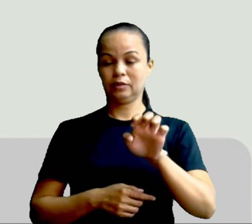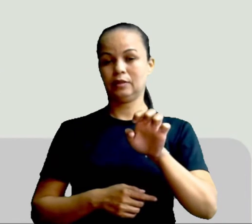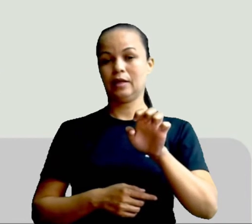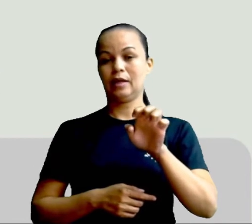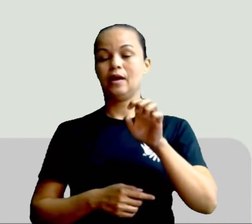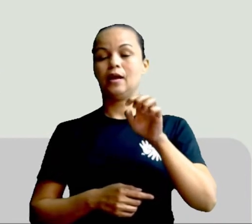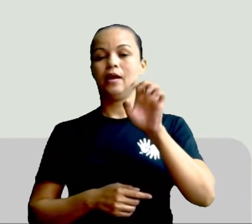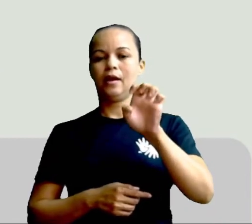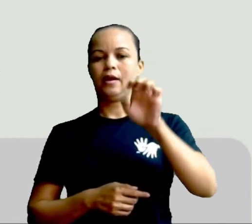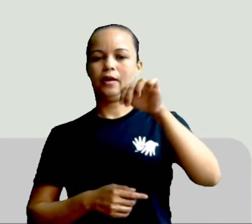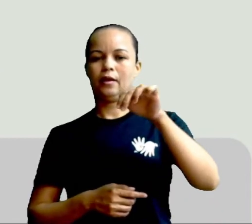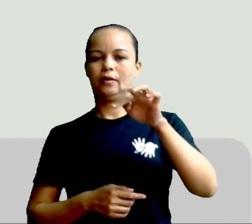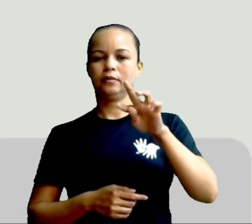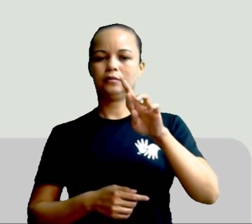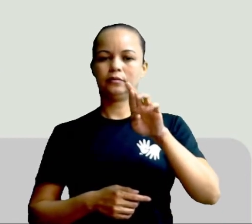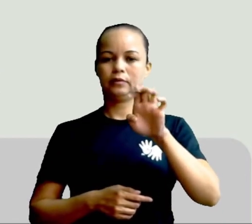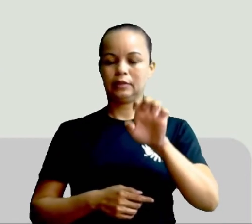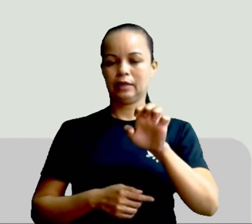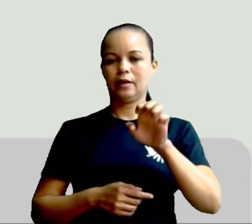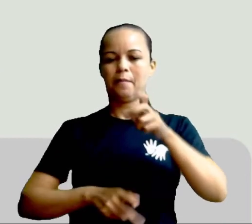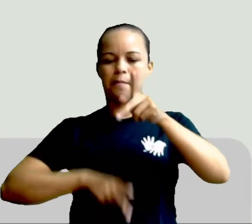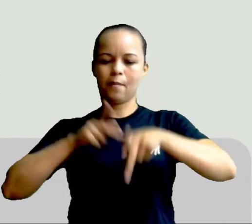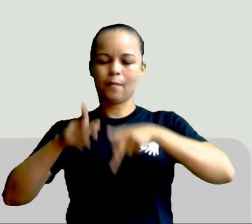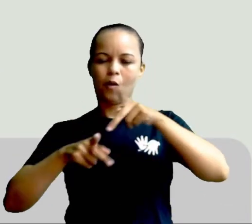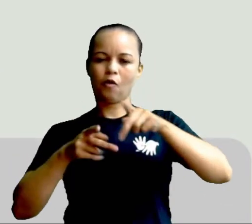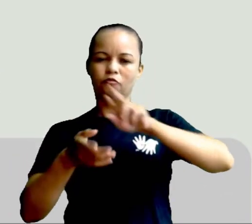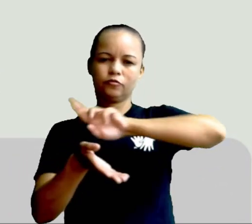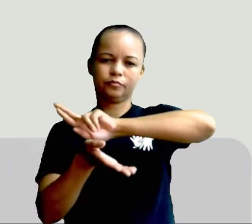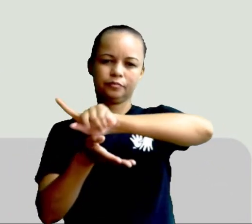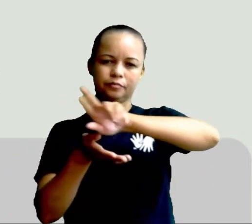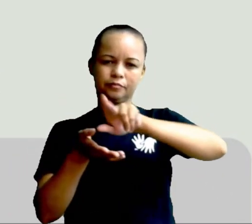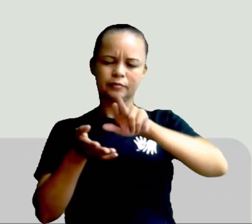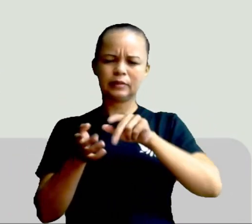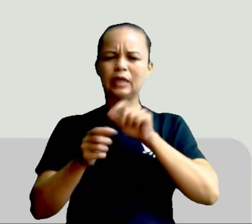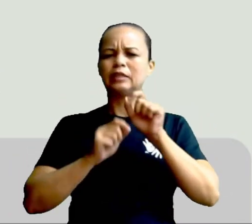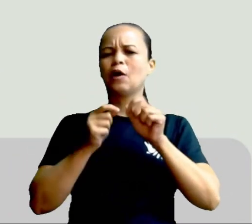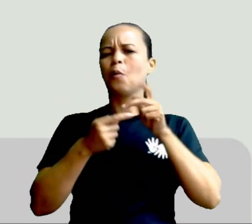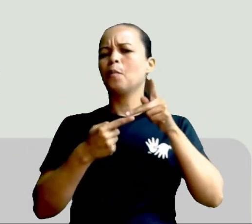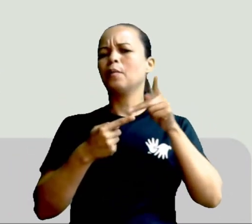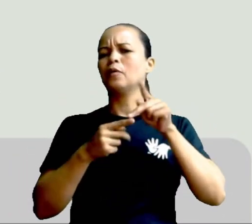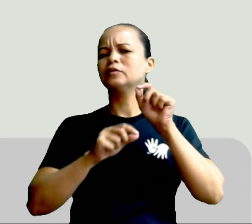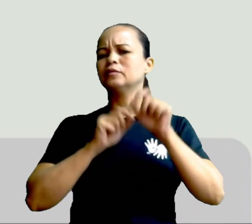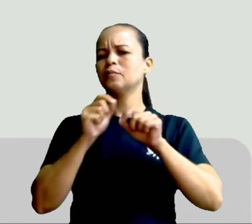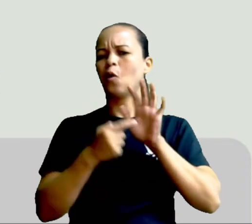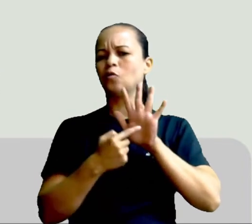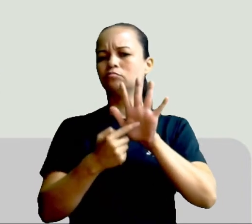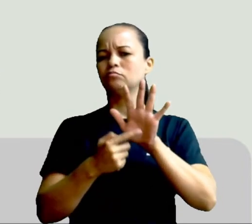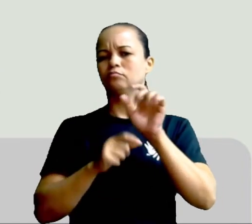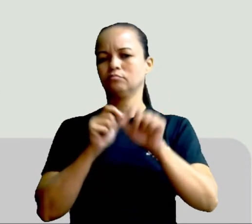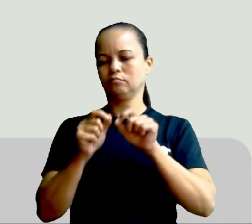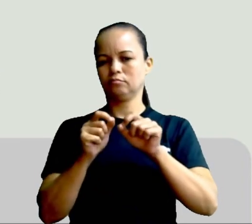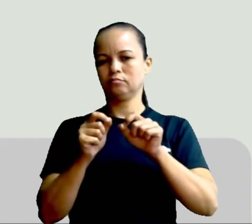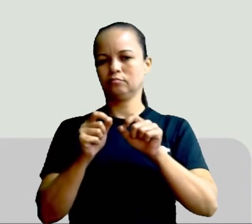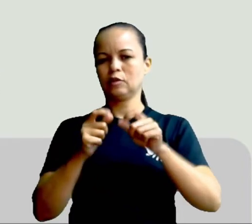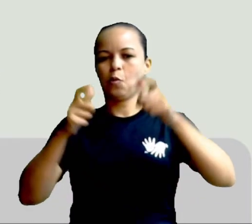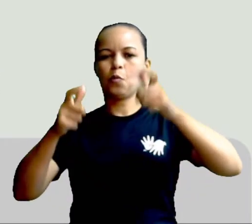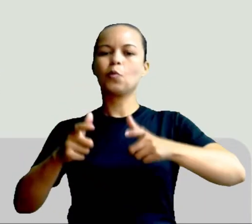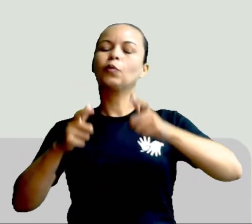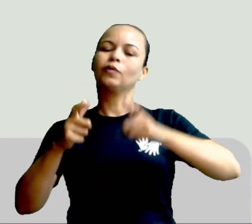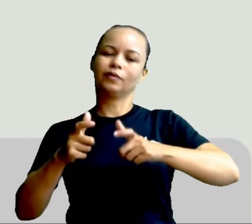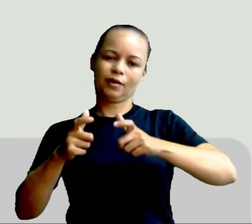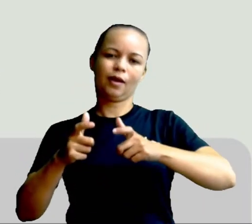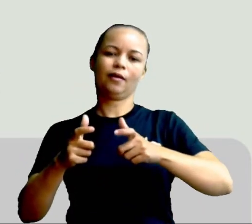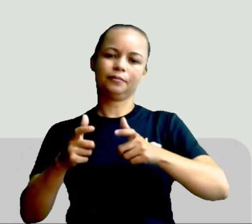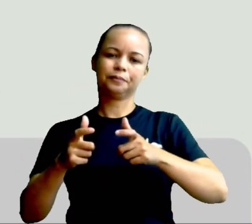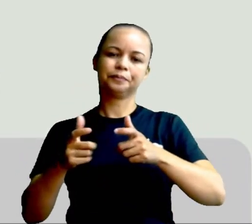marcada ali. Entre povos diversos. E essa preposição aí, entre, está indicando o quê? Um lugar,